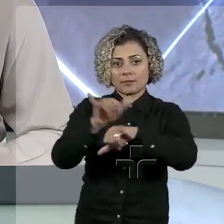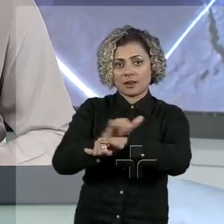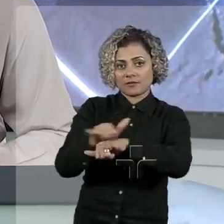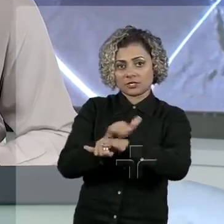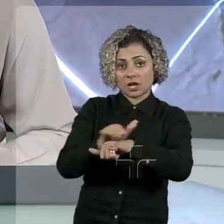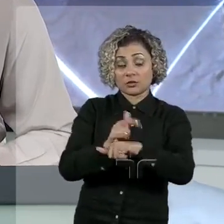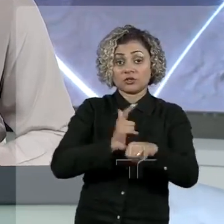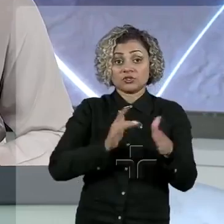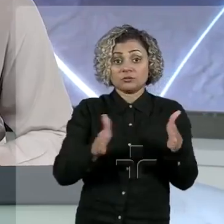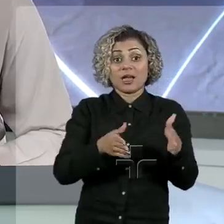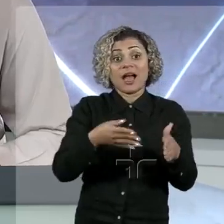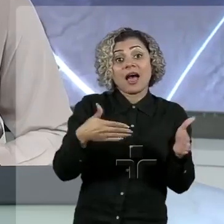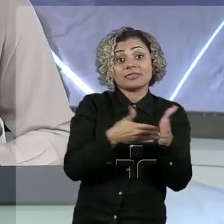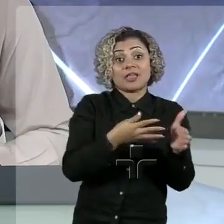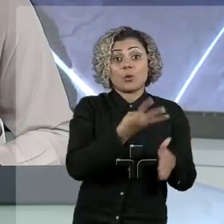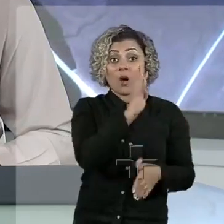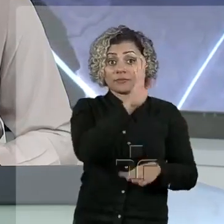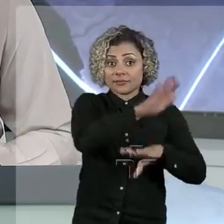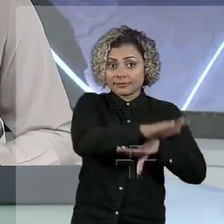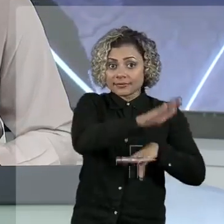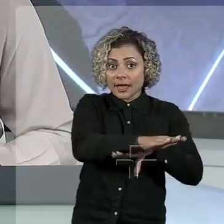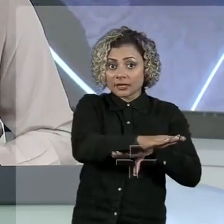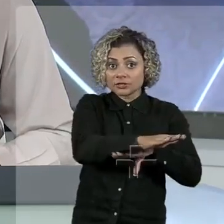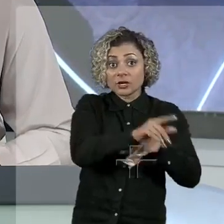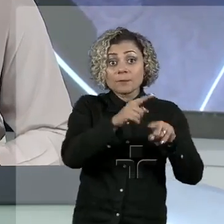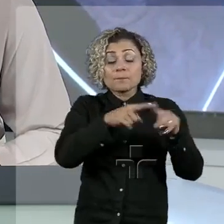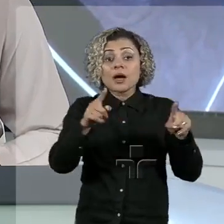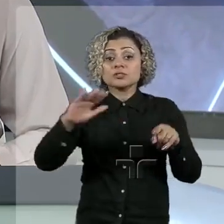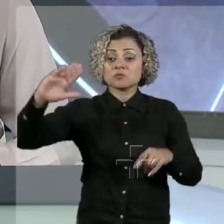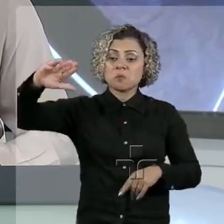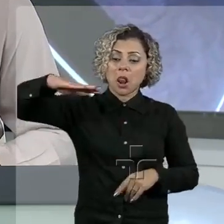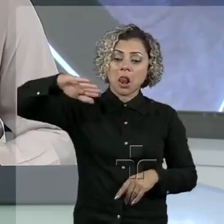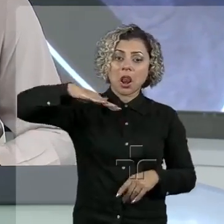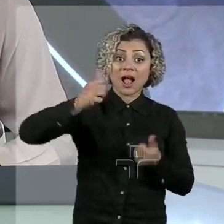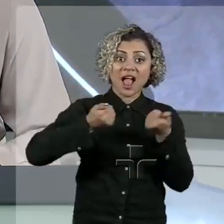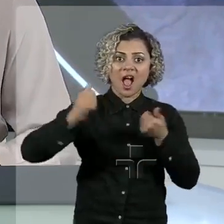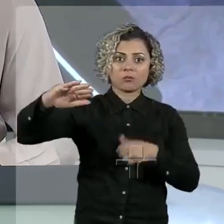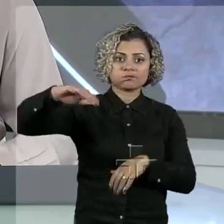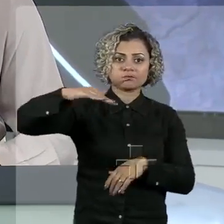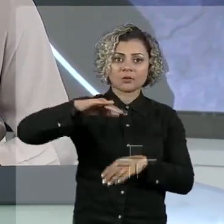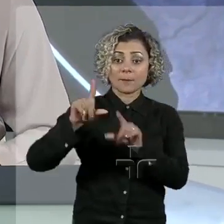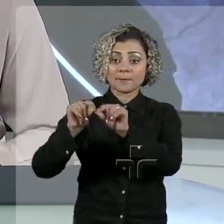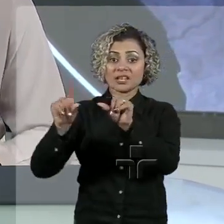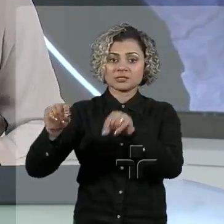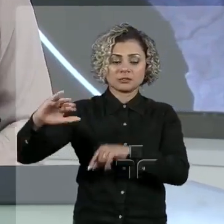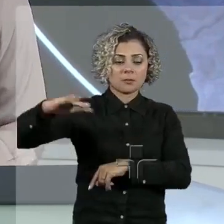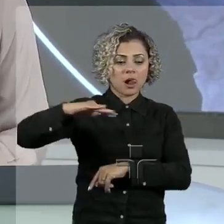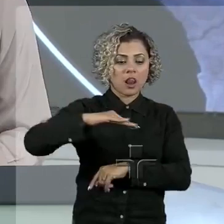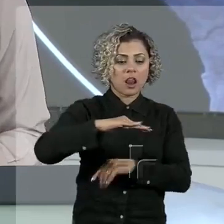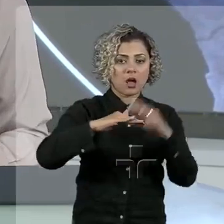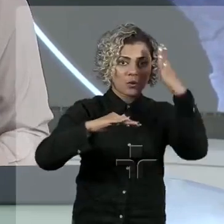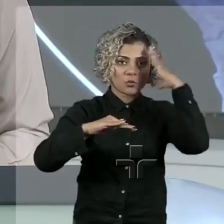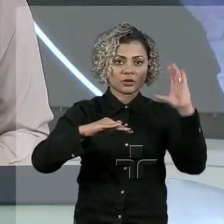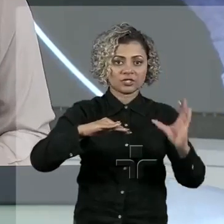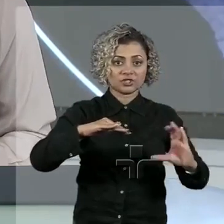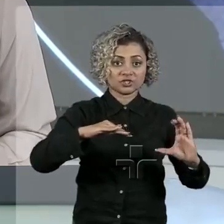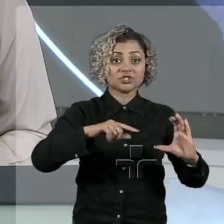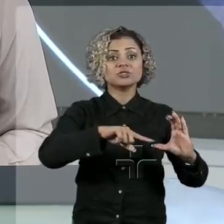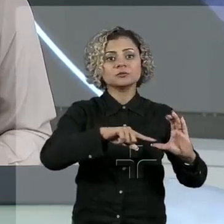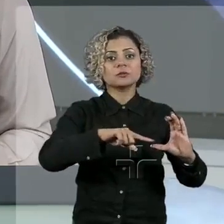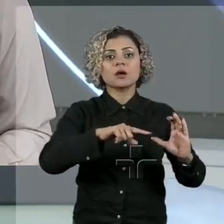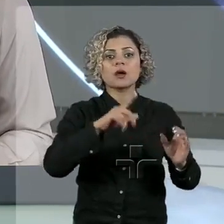tinha prazo até às 4 da tarde para aparecer, mas como viajou de carro de Brasília a Curitiba, não foi considerado